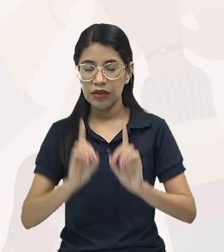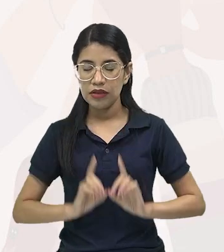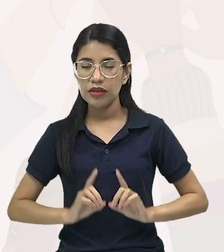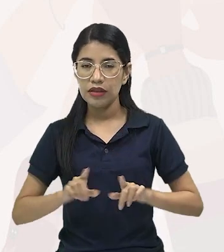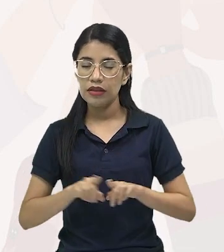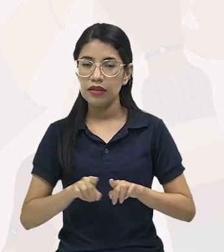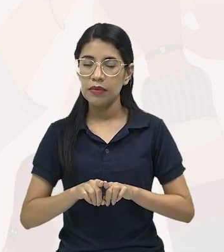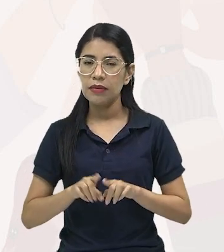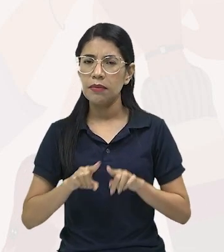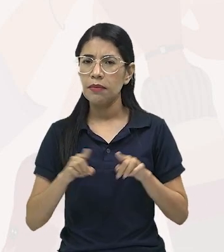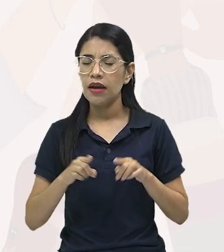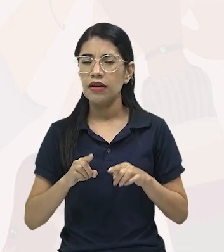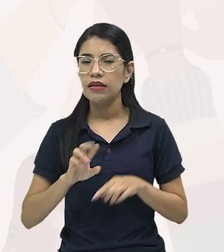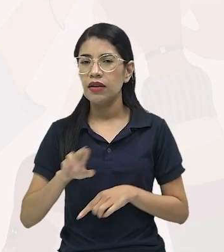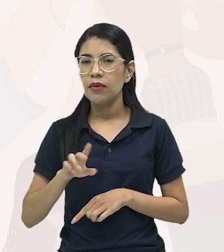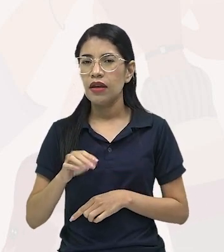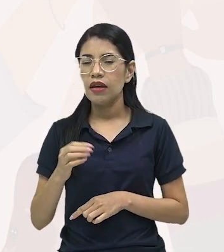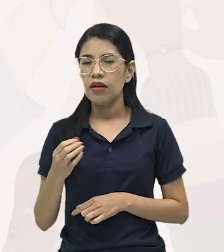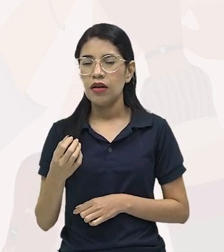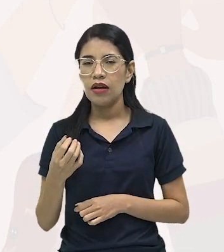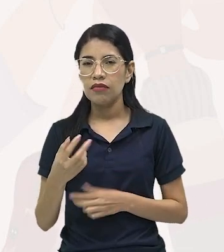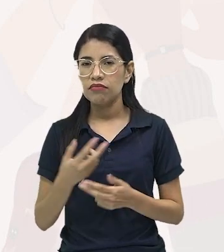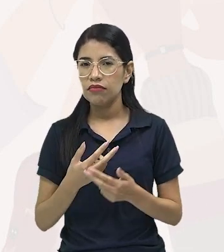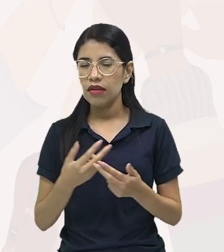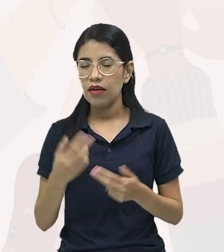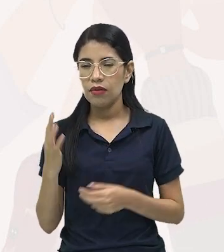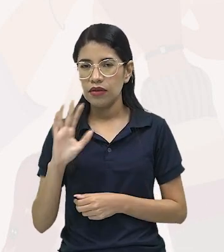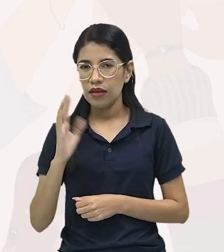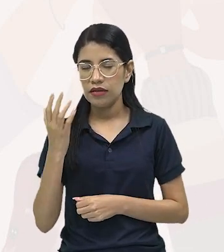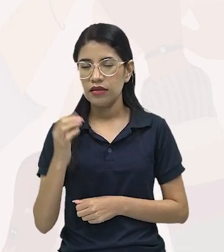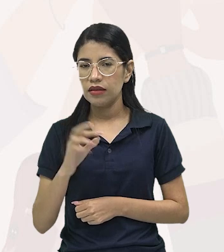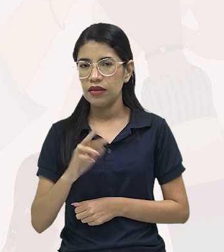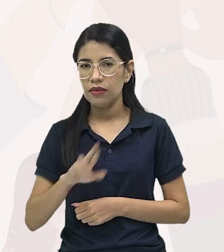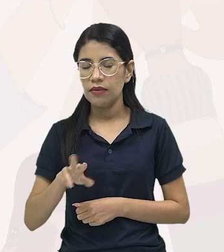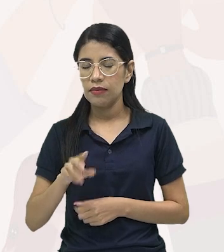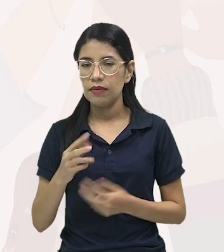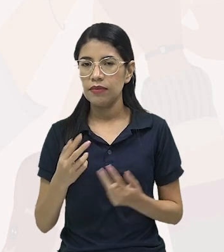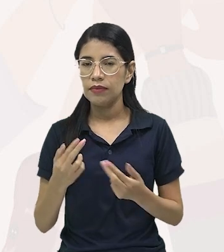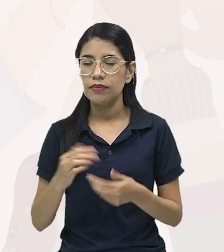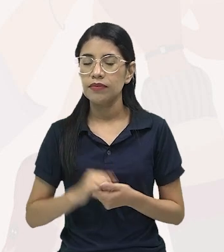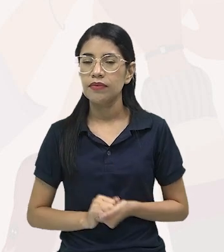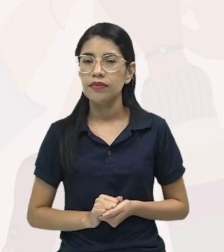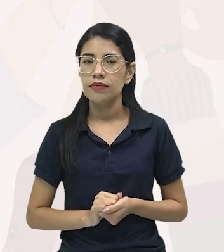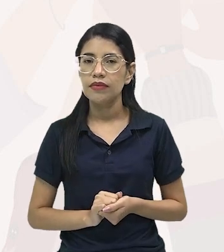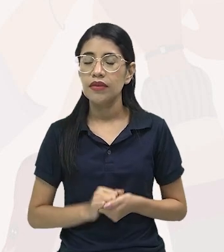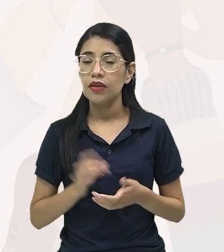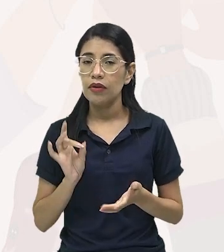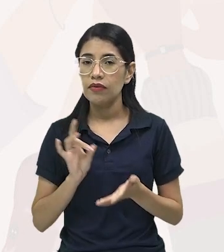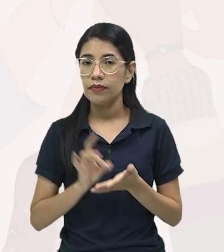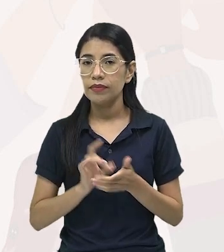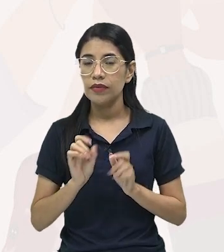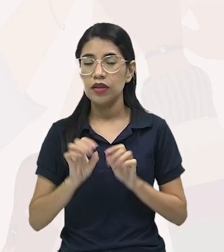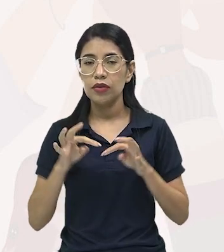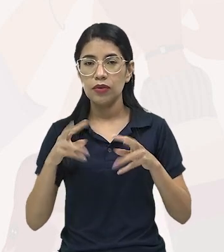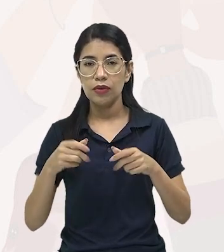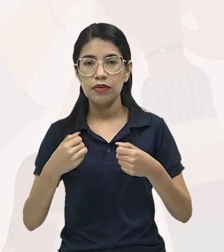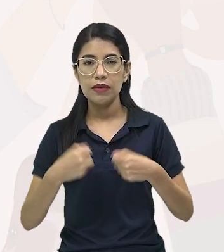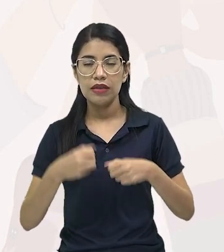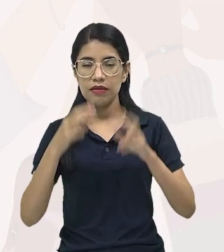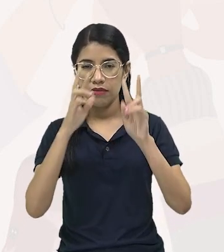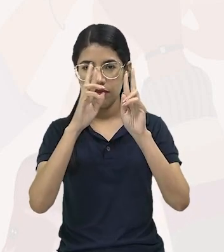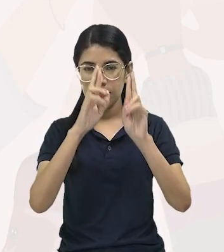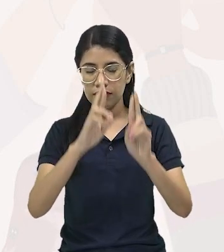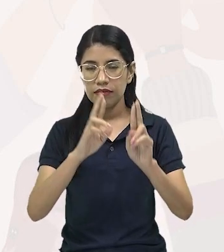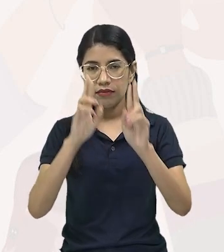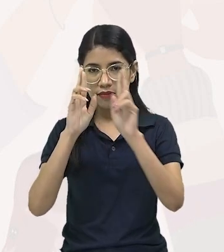nem sempre é assim. Olha aqui o ponto que já foi apresentado na introdução, né? Todos devem ser tratados com respeito, isso aqui é um fato. Ele já apresenta como um fato, algo que